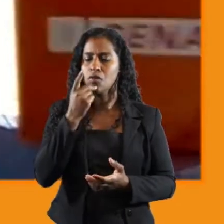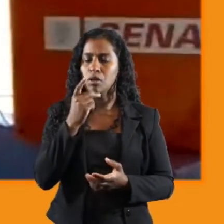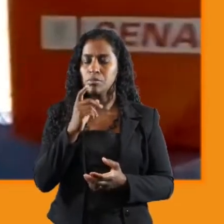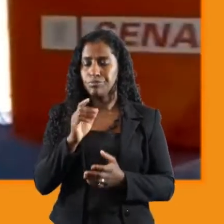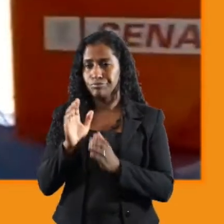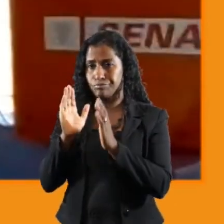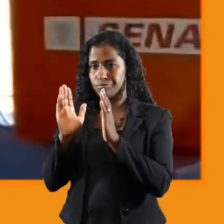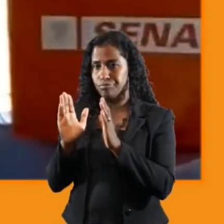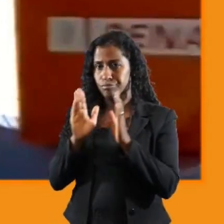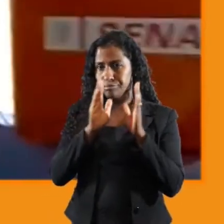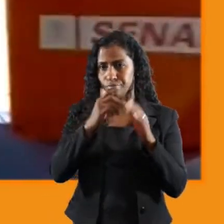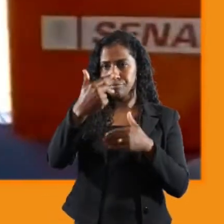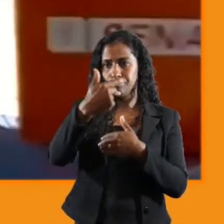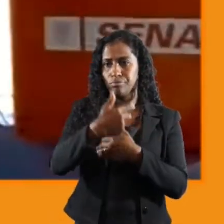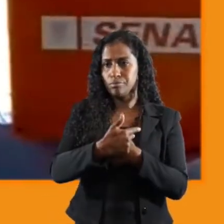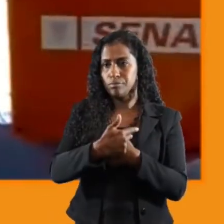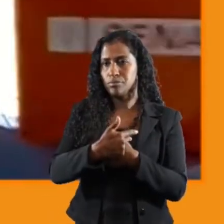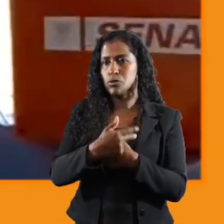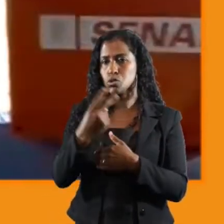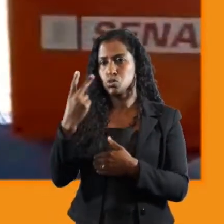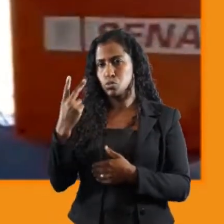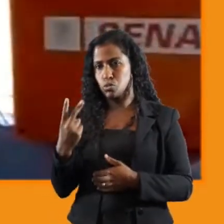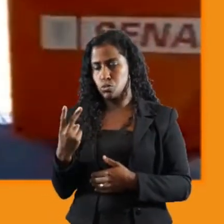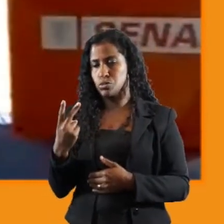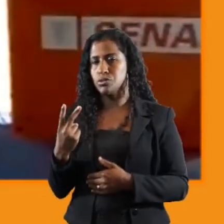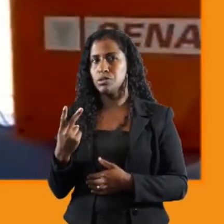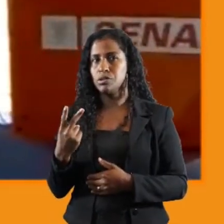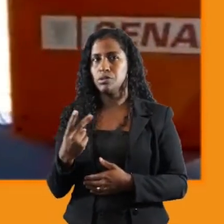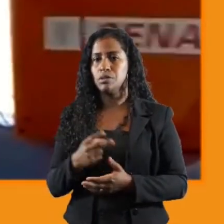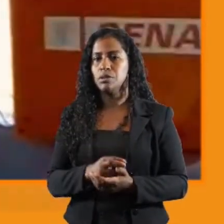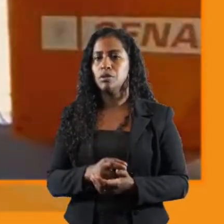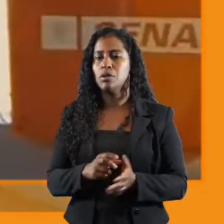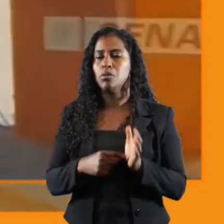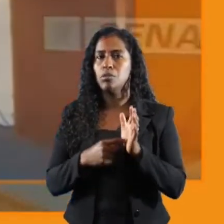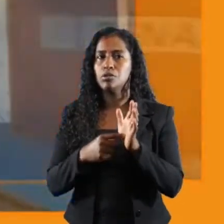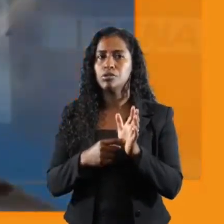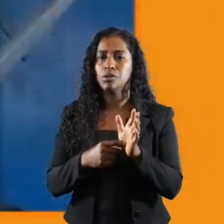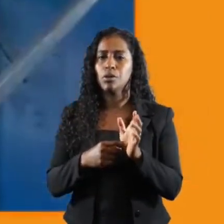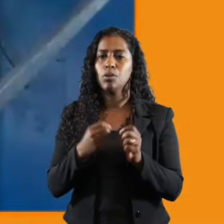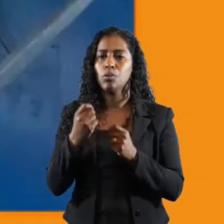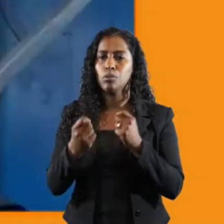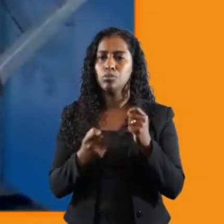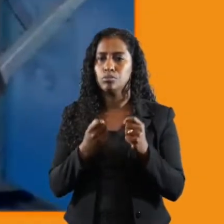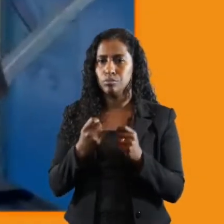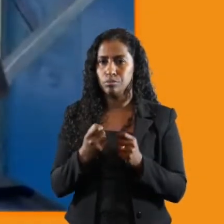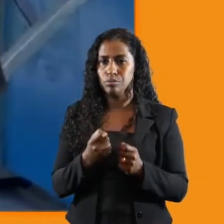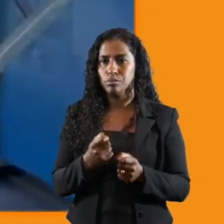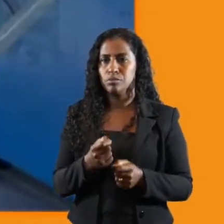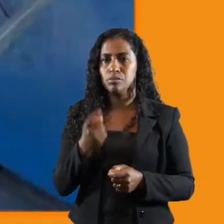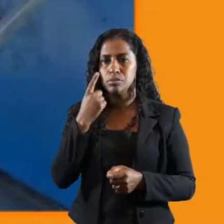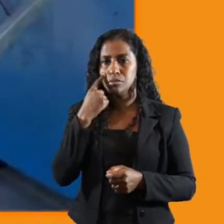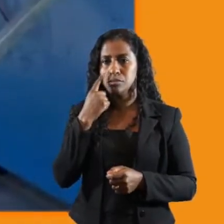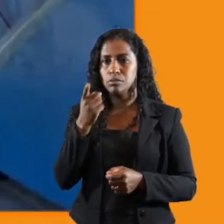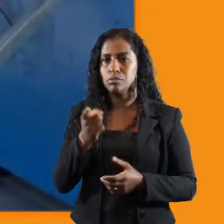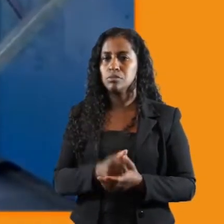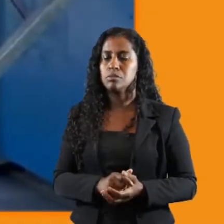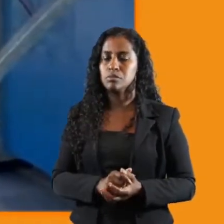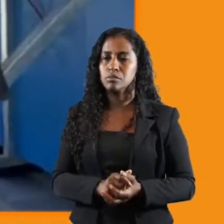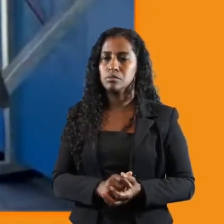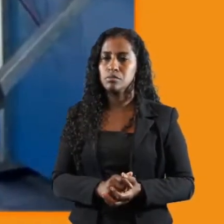só no áudio aqui, Potter. Bora, vamos lá. A gente vai passar para a câmera 2 para mostrar os módulos fotovoltaicos. Então, só vão aguardar passar para a câmera 2